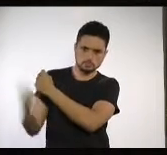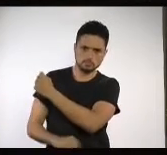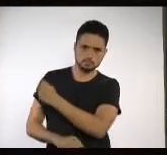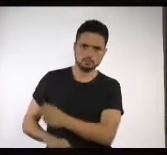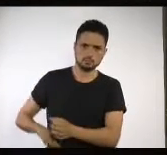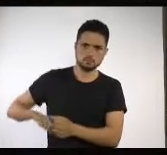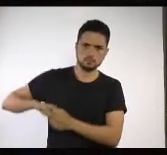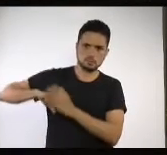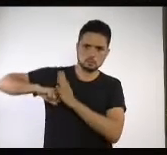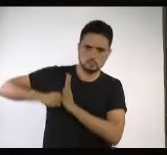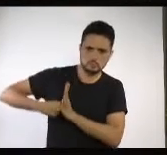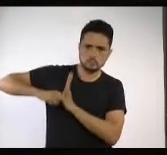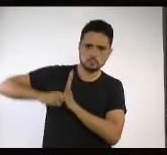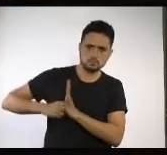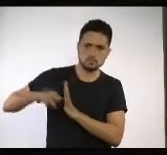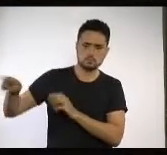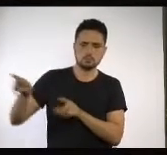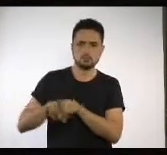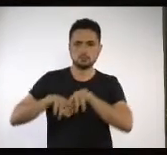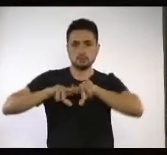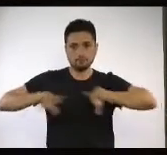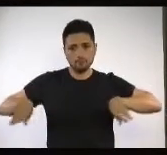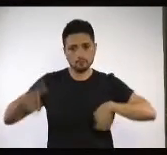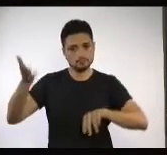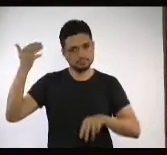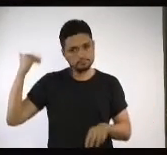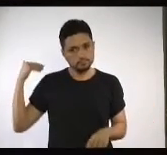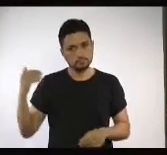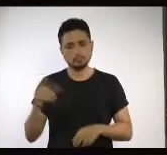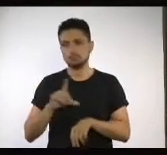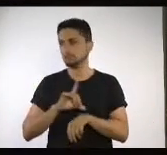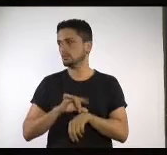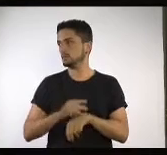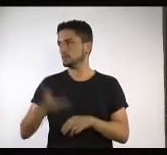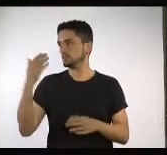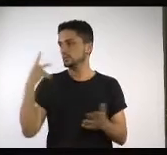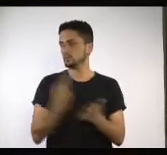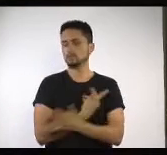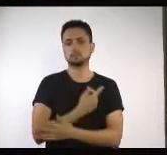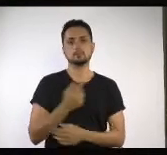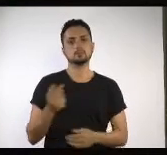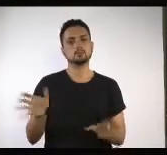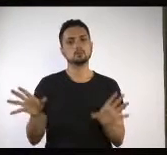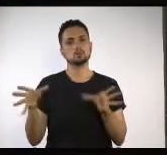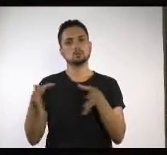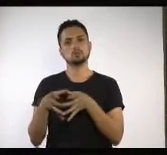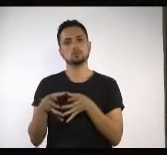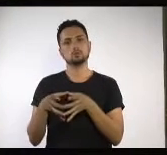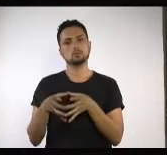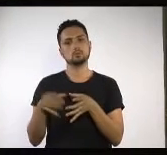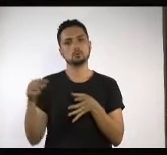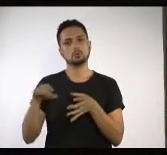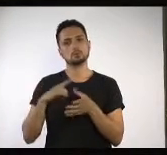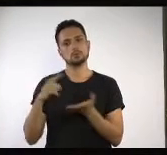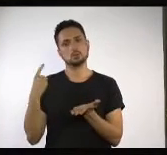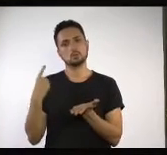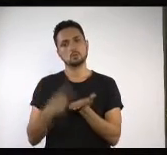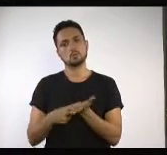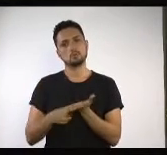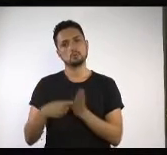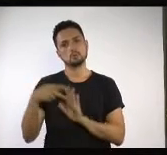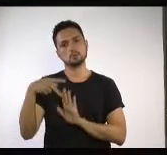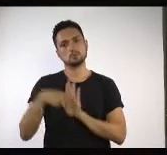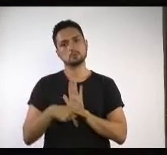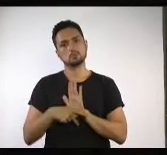mas, paradoxalmente, naqueles tempos, aquela gente, aquela turma, tinha compromisso com um